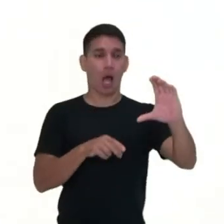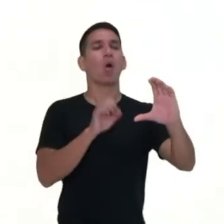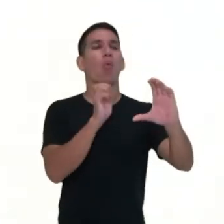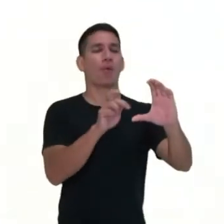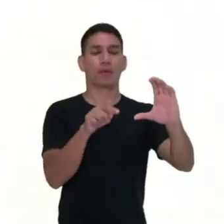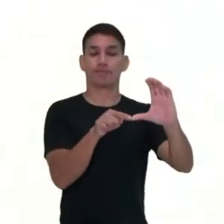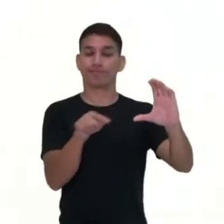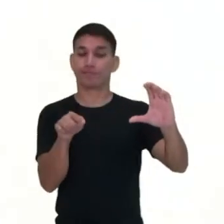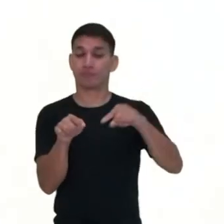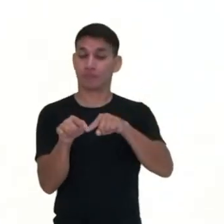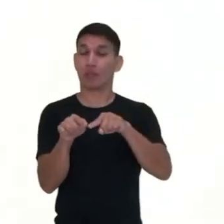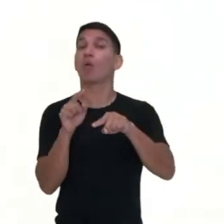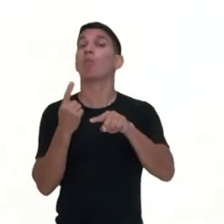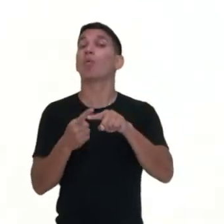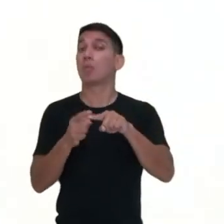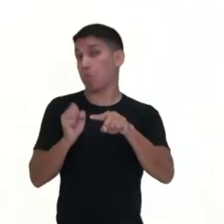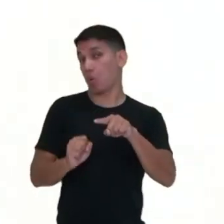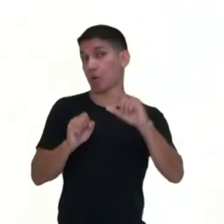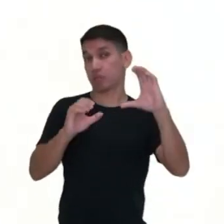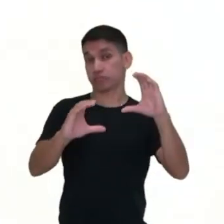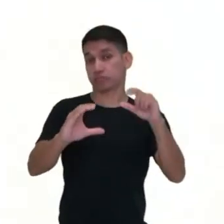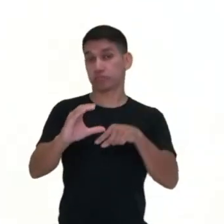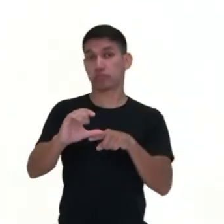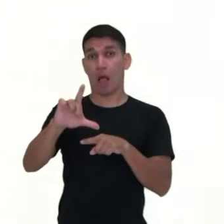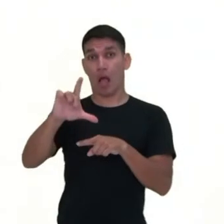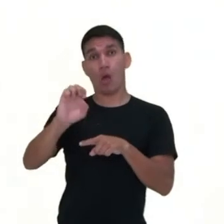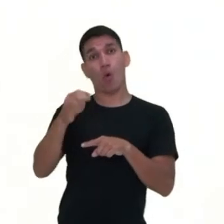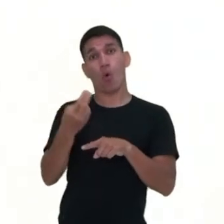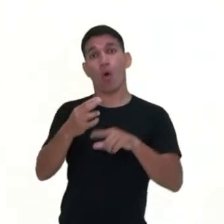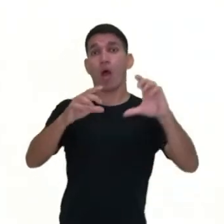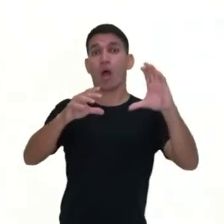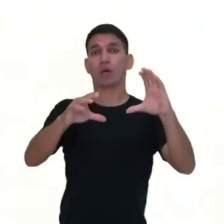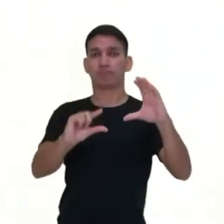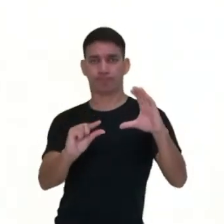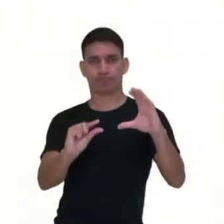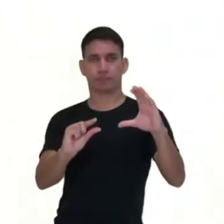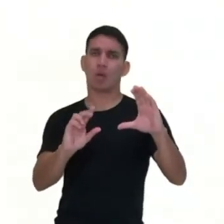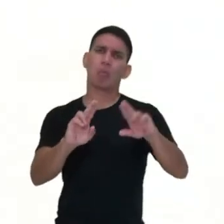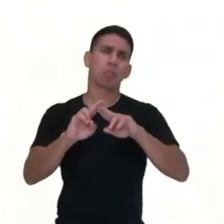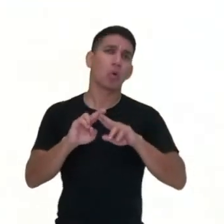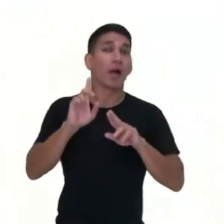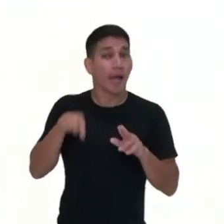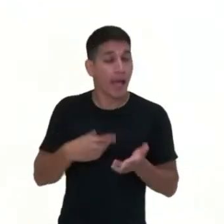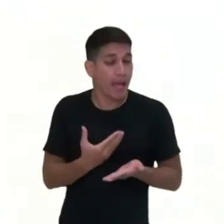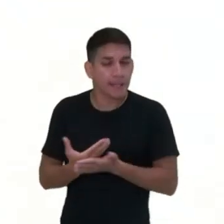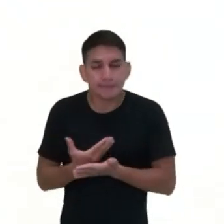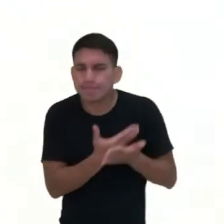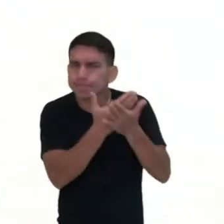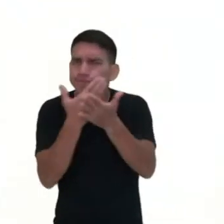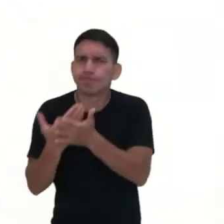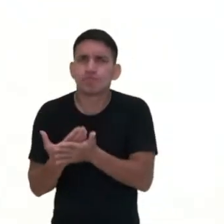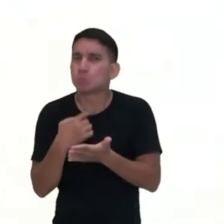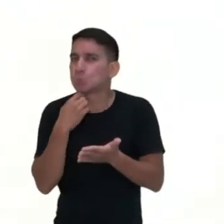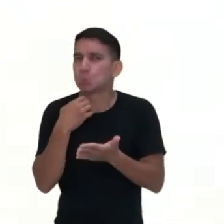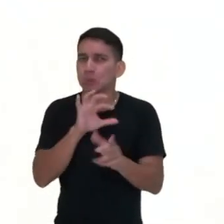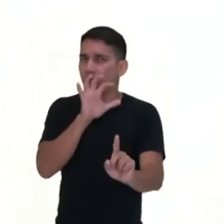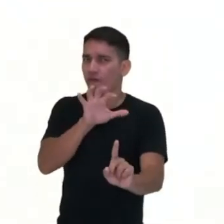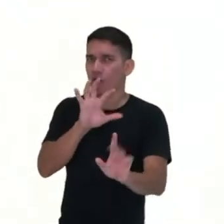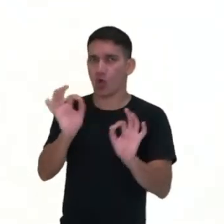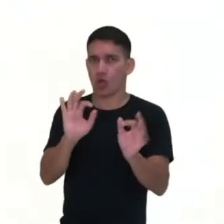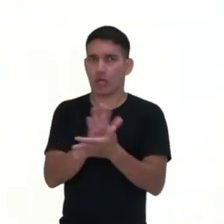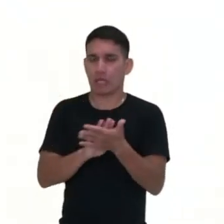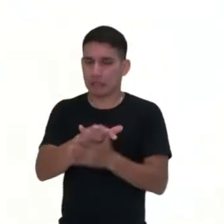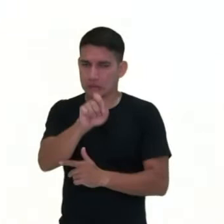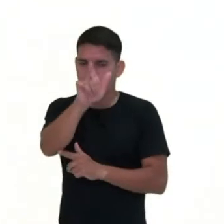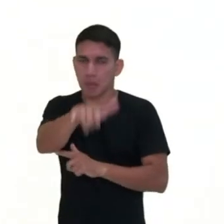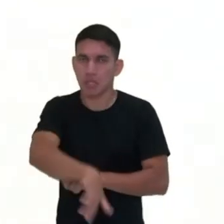porque tanto pode ser azão quanto pode ser azinho. Como isso é um estudo, não interfere, né? Não está dizendo que o indivíduo não